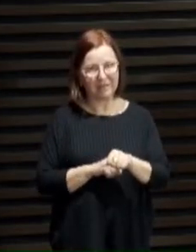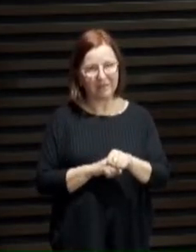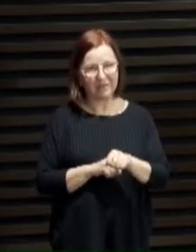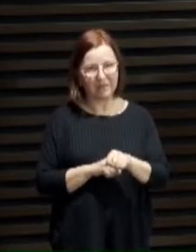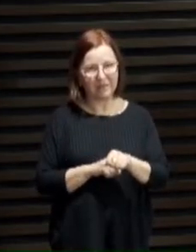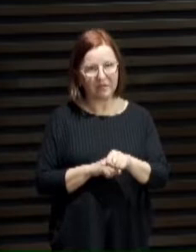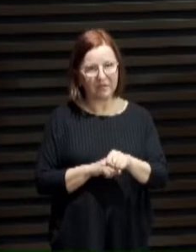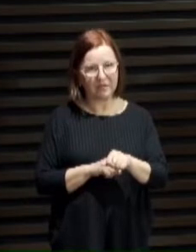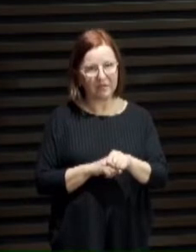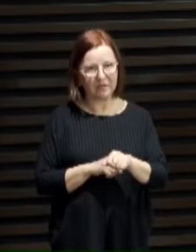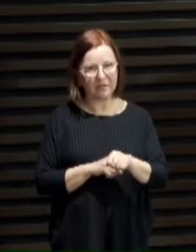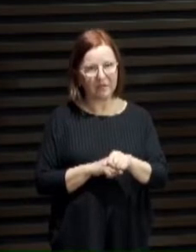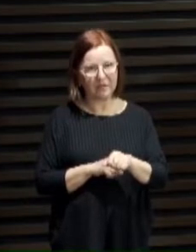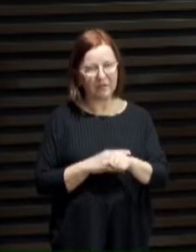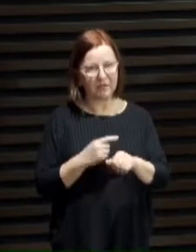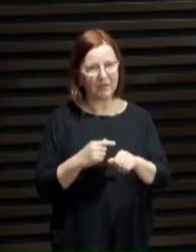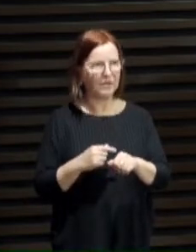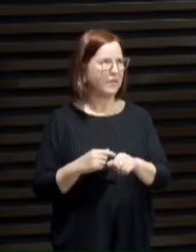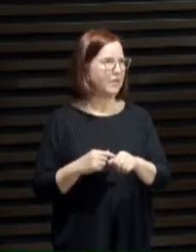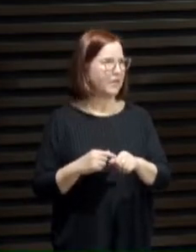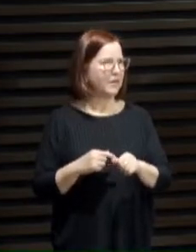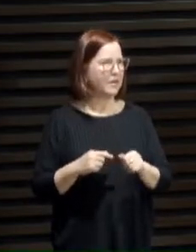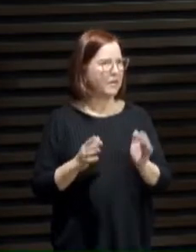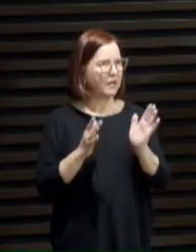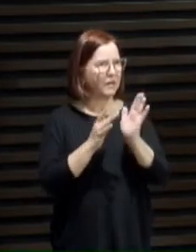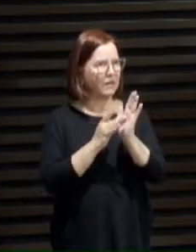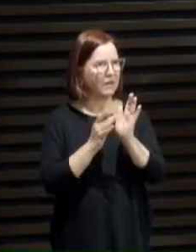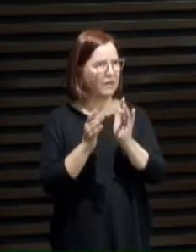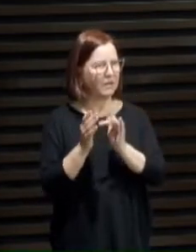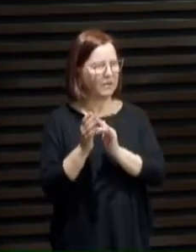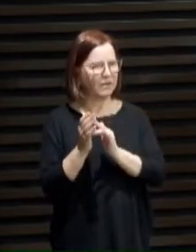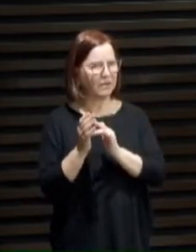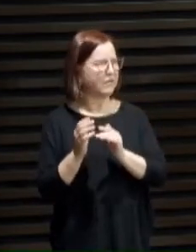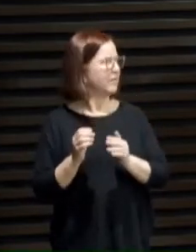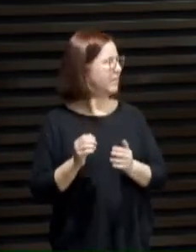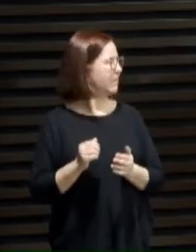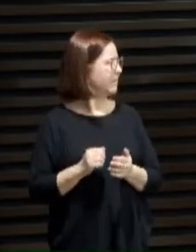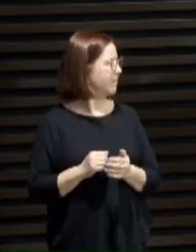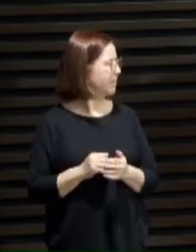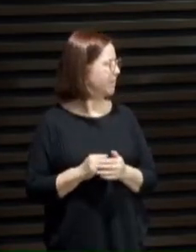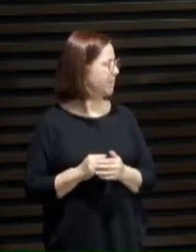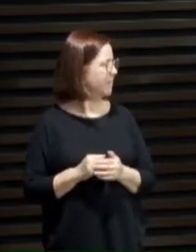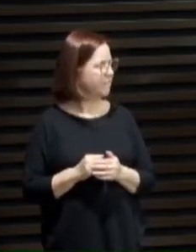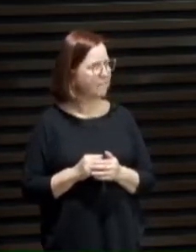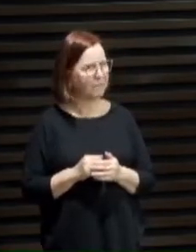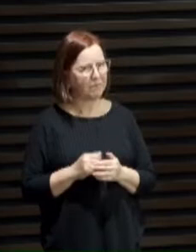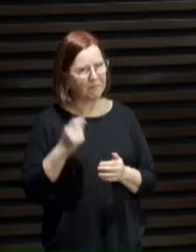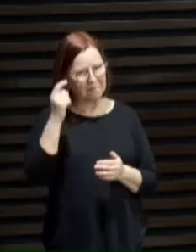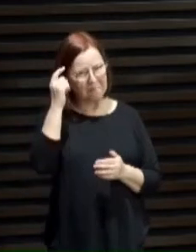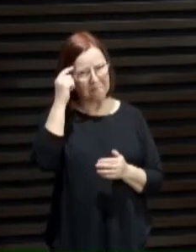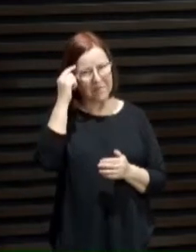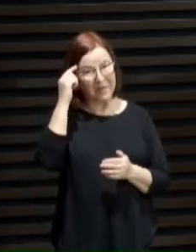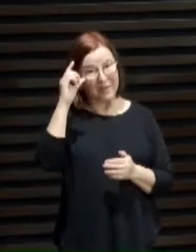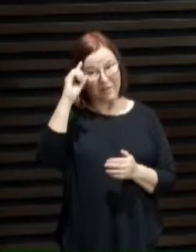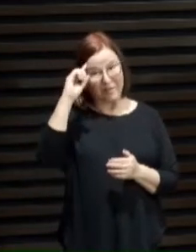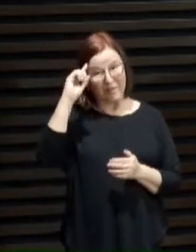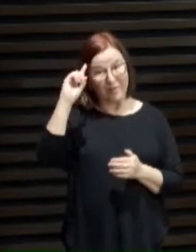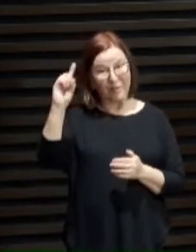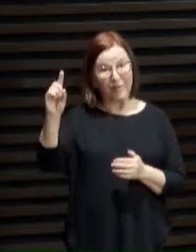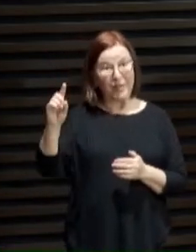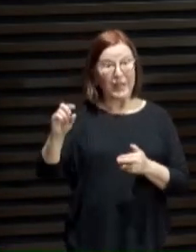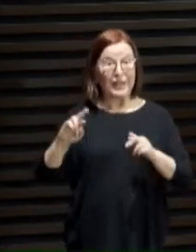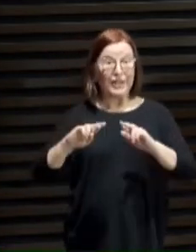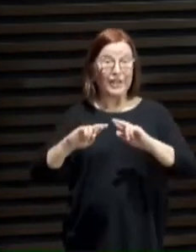antes mesmo de fazer tudo aquilo, Jesus estava lembrando de um outro dia. Um dia muito diferente daquele, um dia em que foi preparado